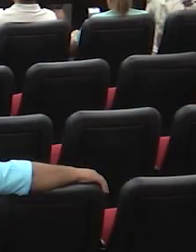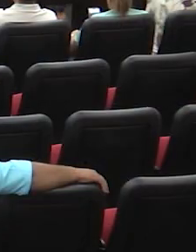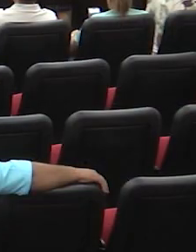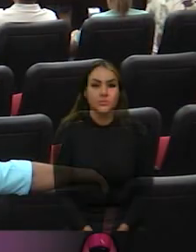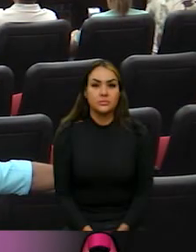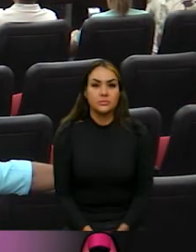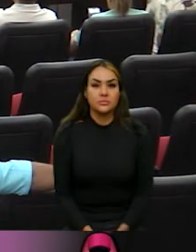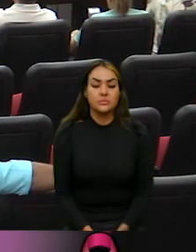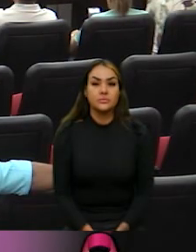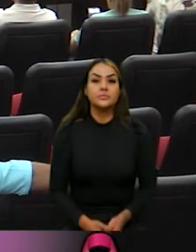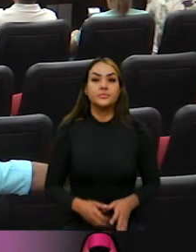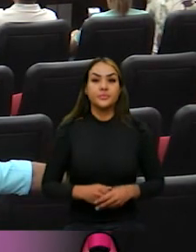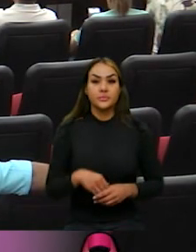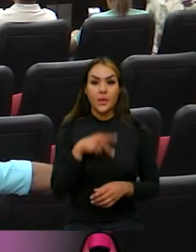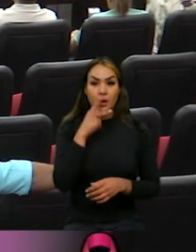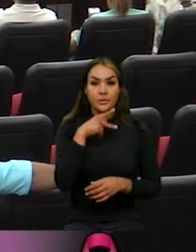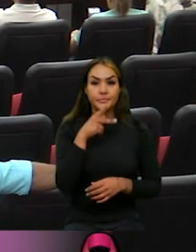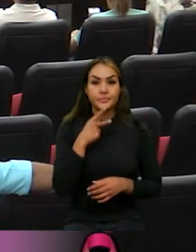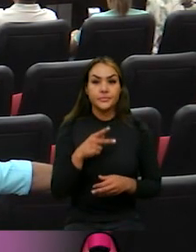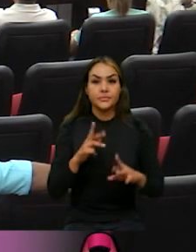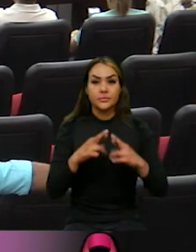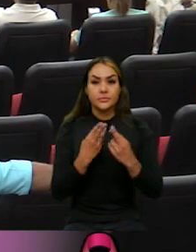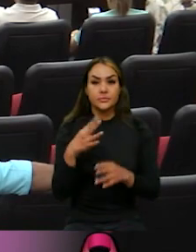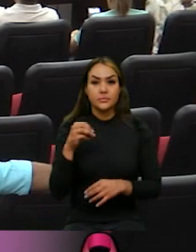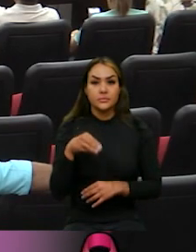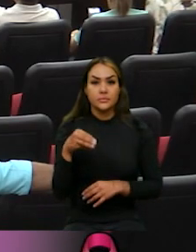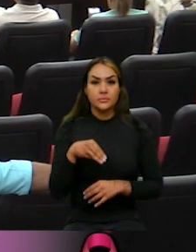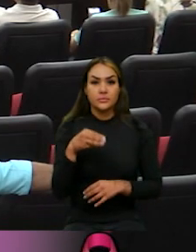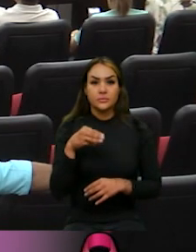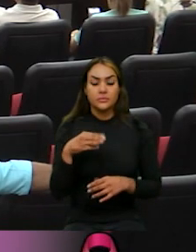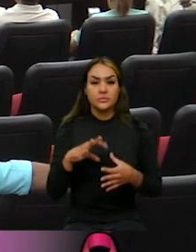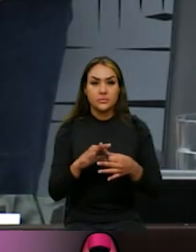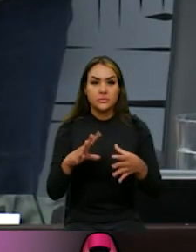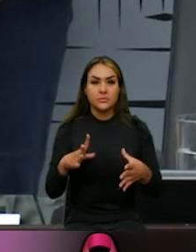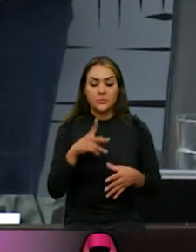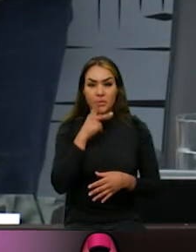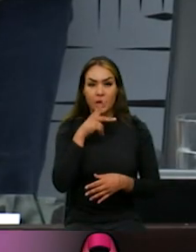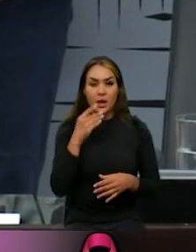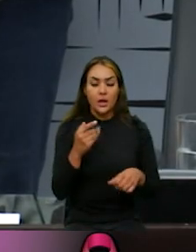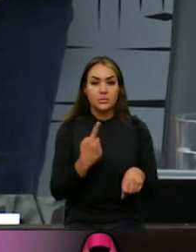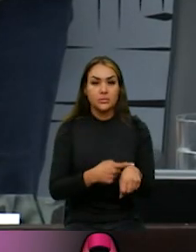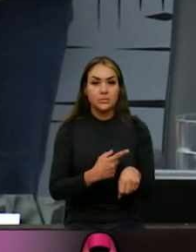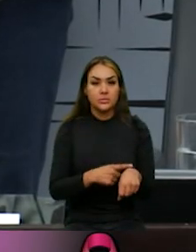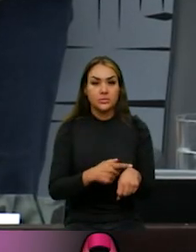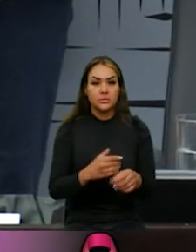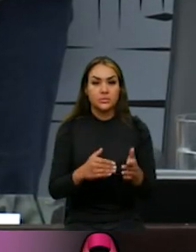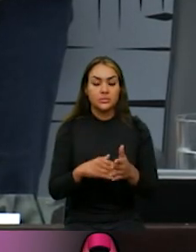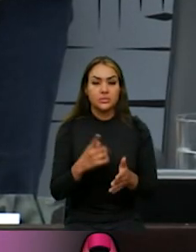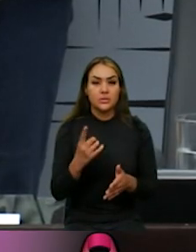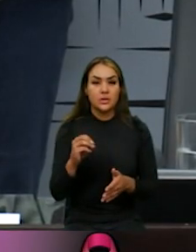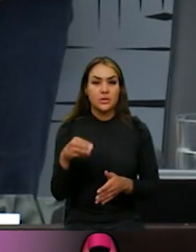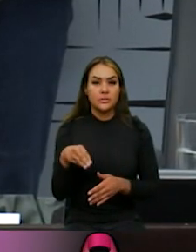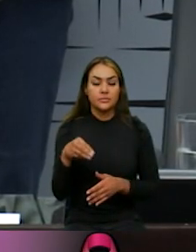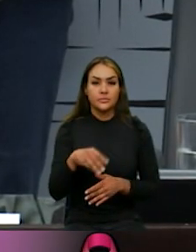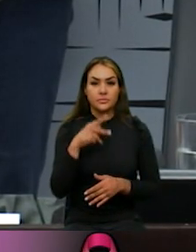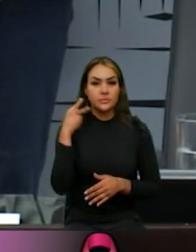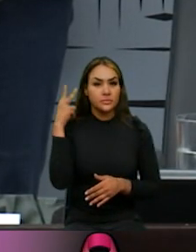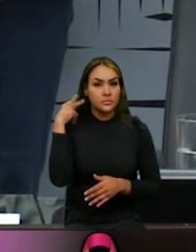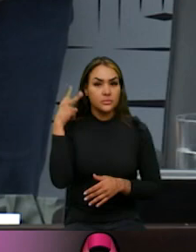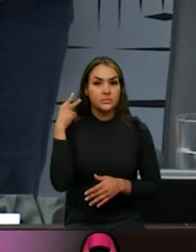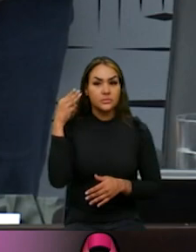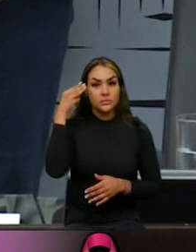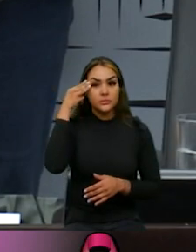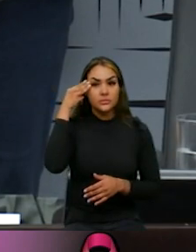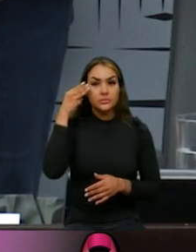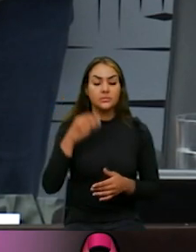Estão inscritos no pequeno expediente, podendo usar da palavra pelo tempo de até 10 minutos, os seguintes vereadores: